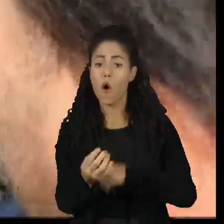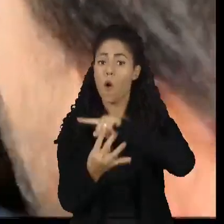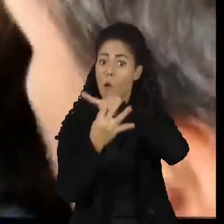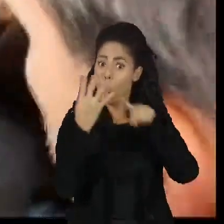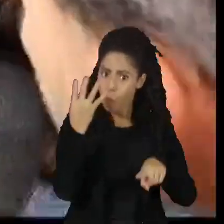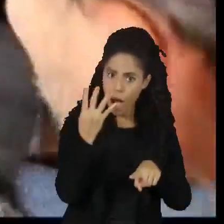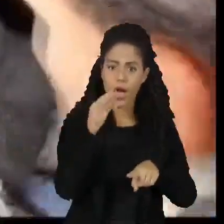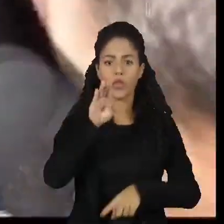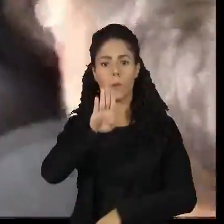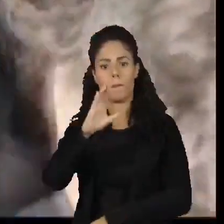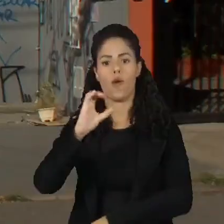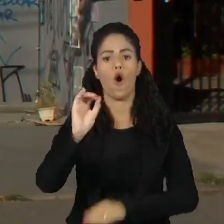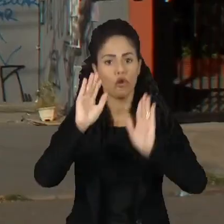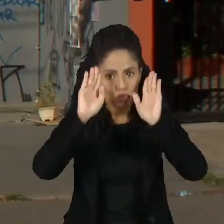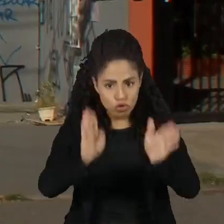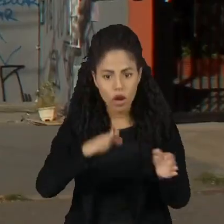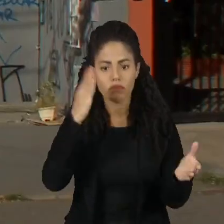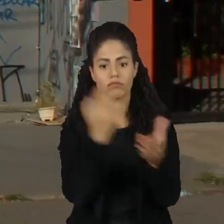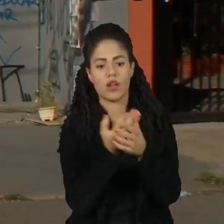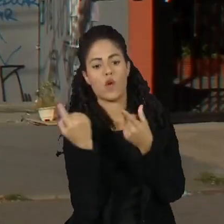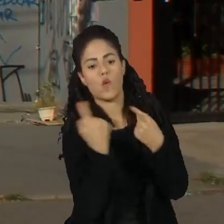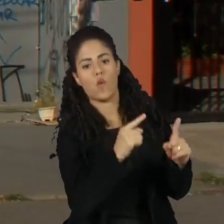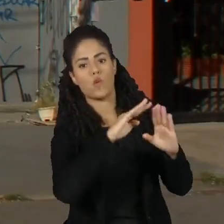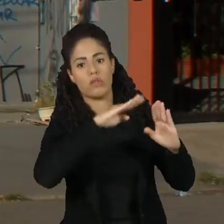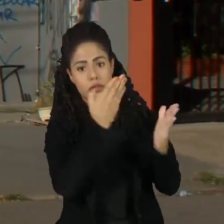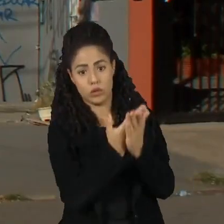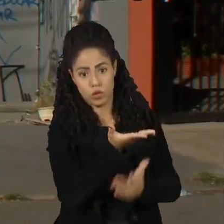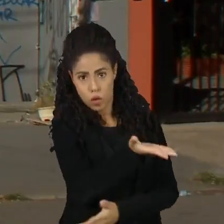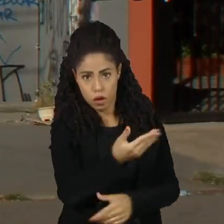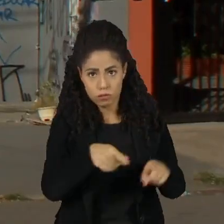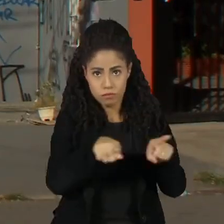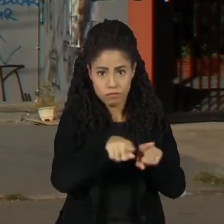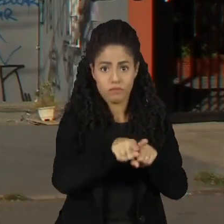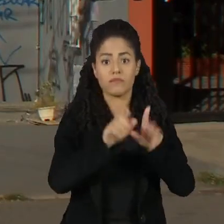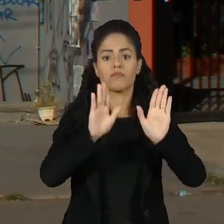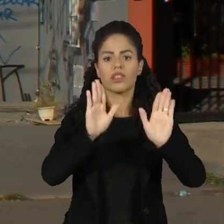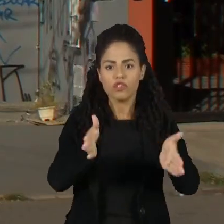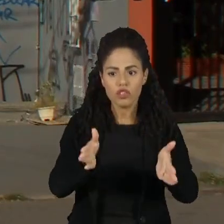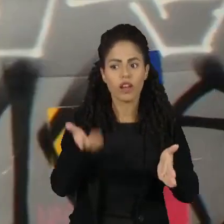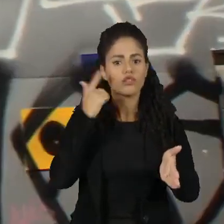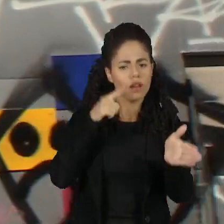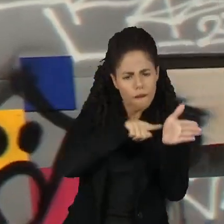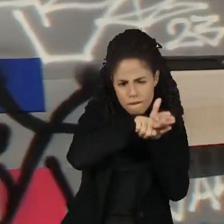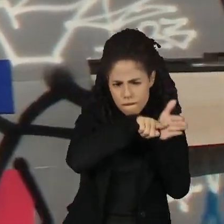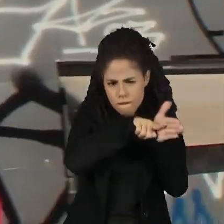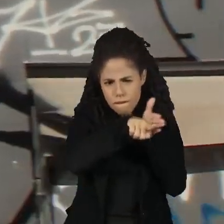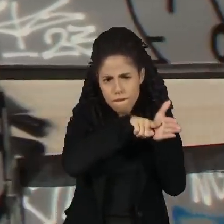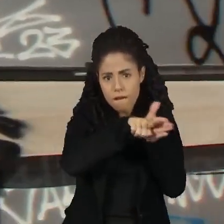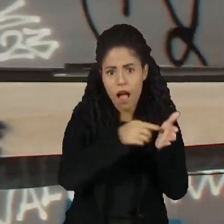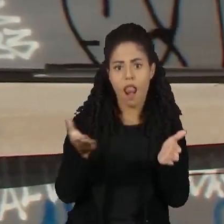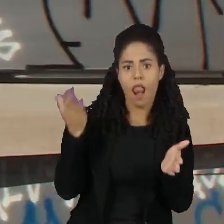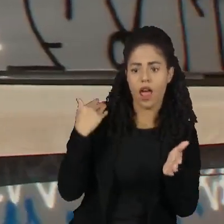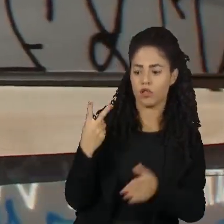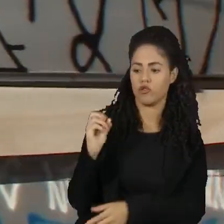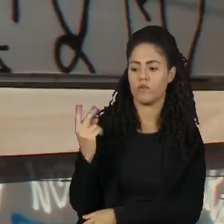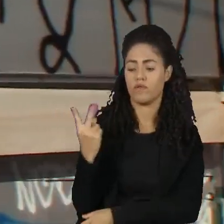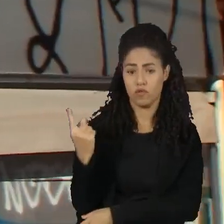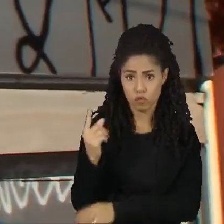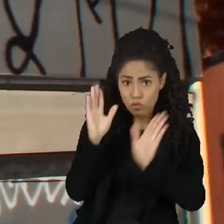boletins de ocorrência foram registrados contra a unidade de ensino que já tinha um inquérito aberto desde 2021